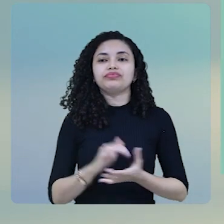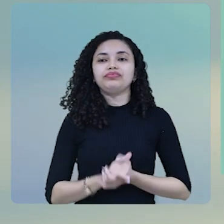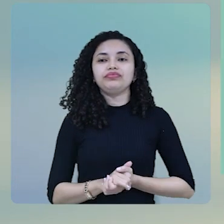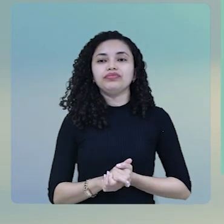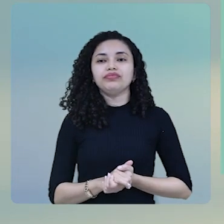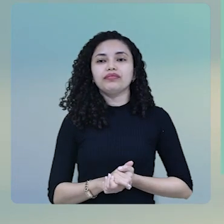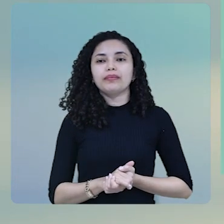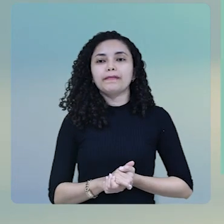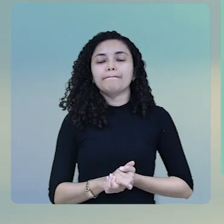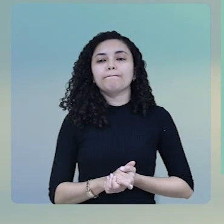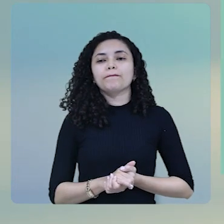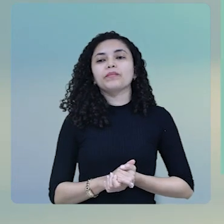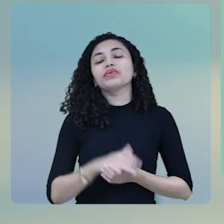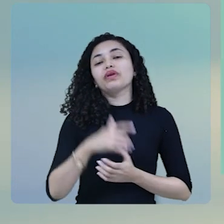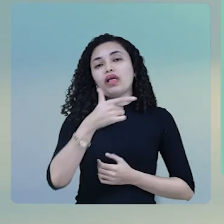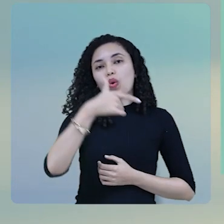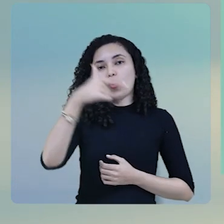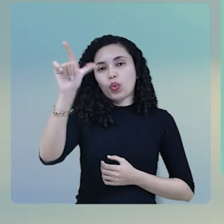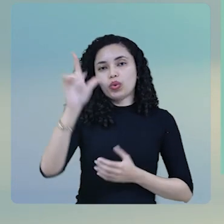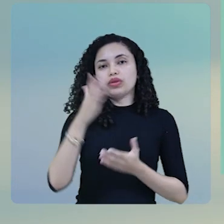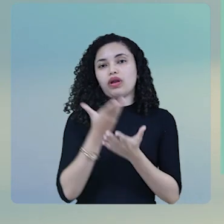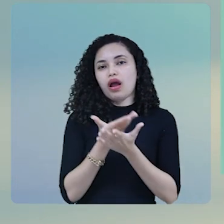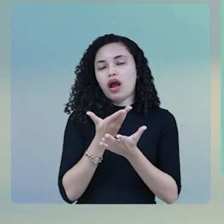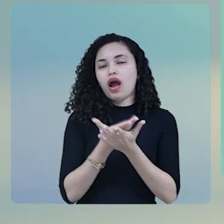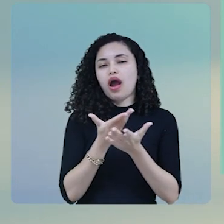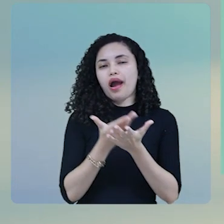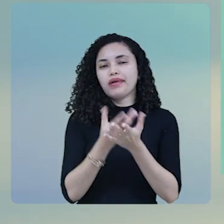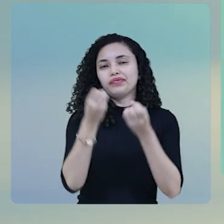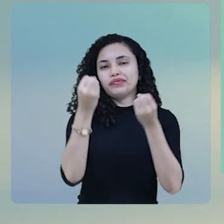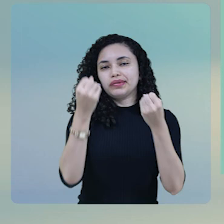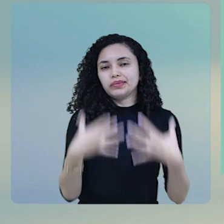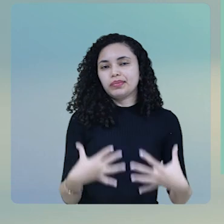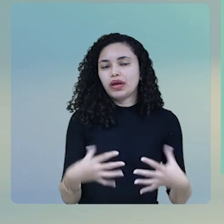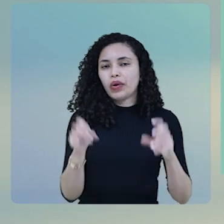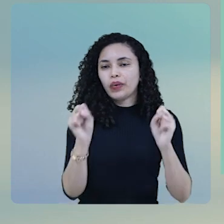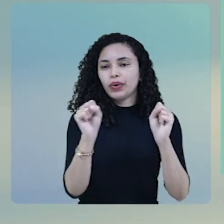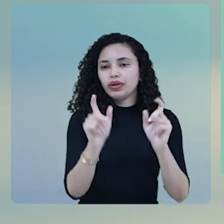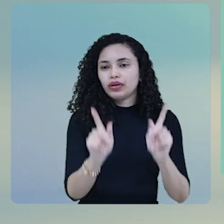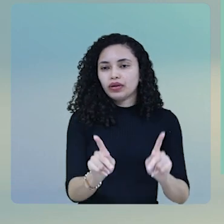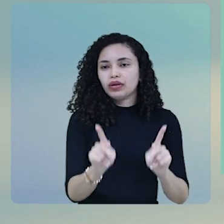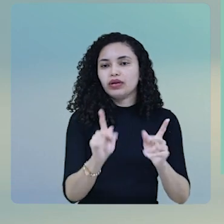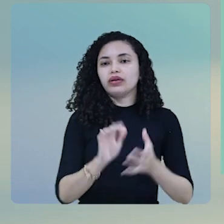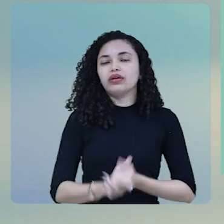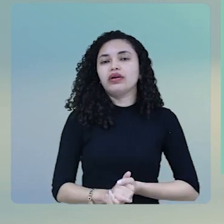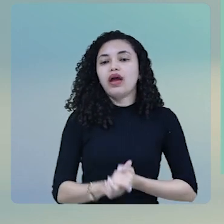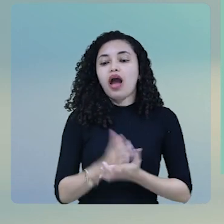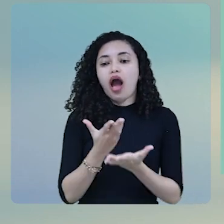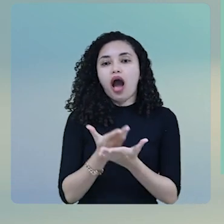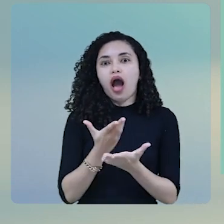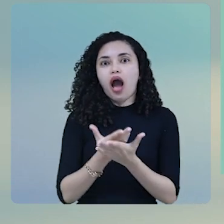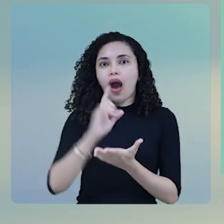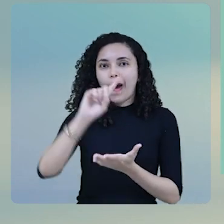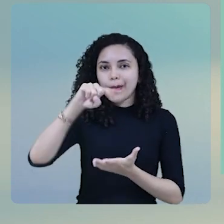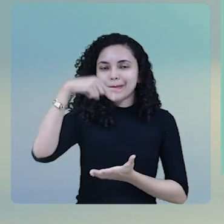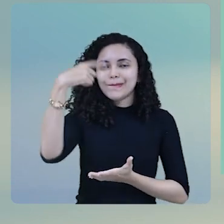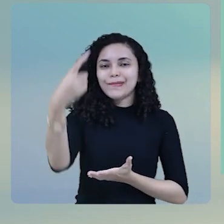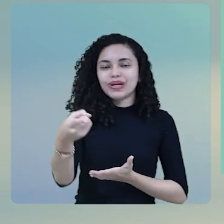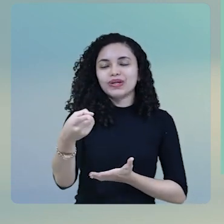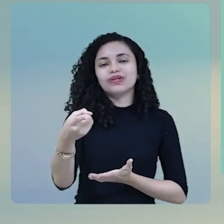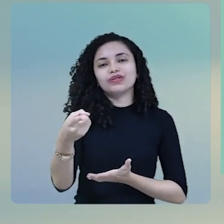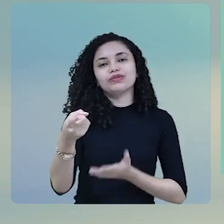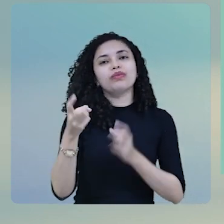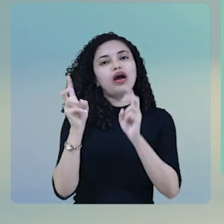E a diabetes. Mas a diabetes nós vamos falar na nossa próxima aula. Ok?